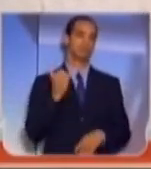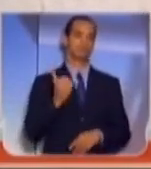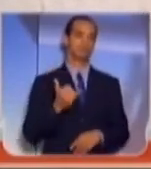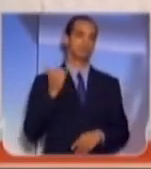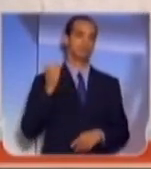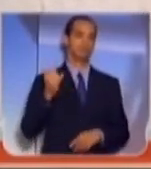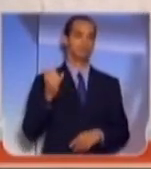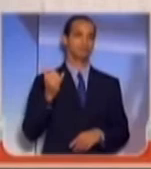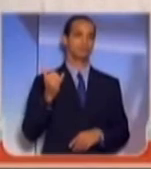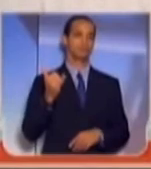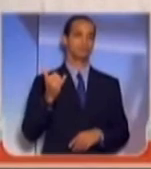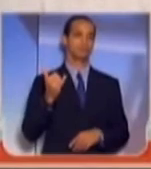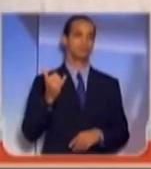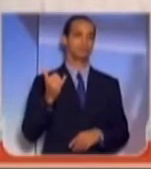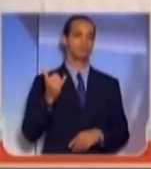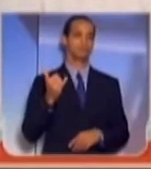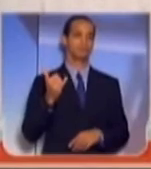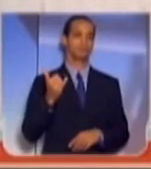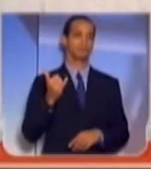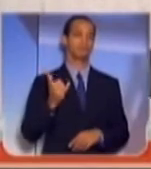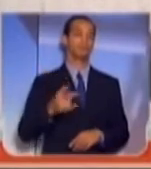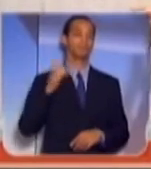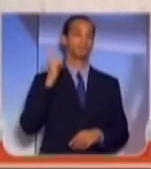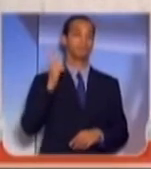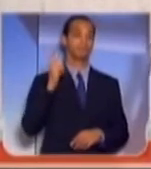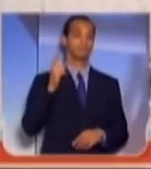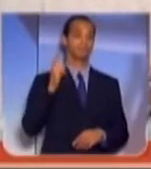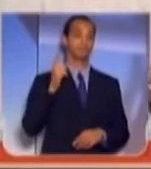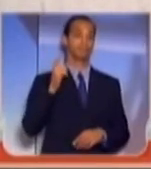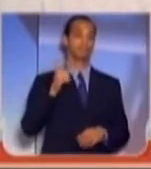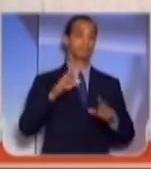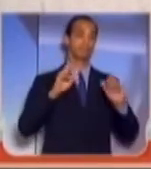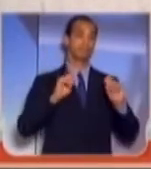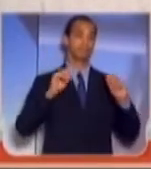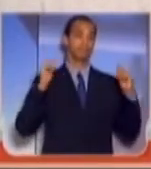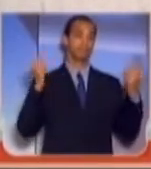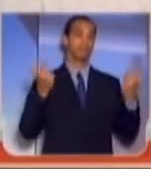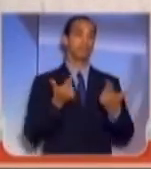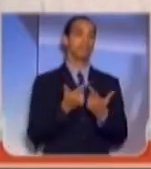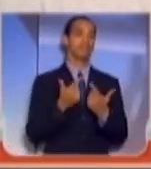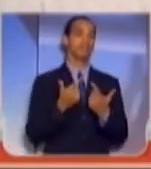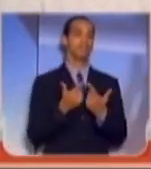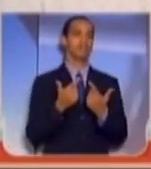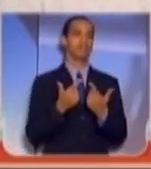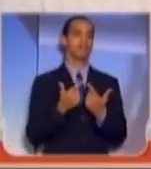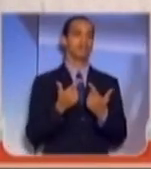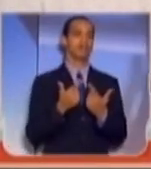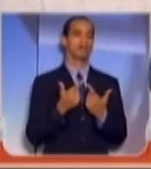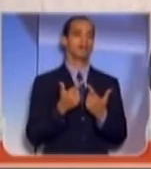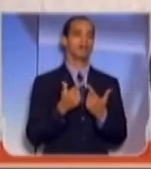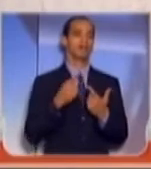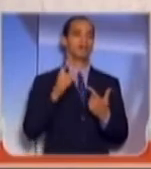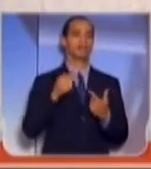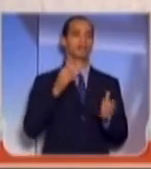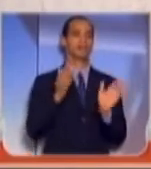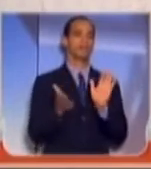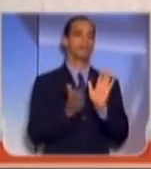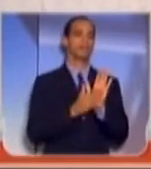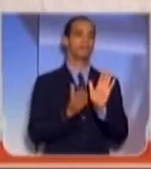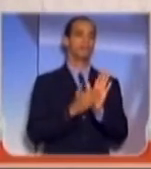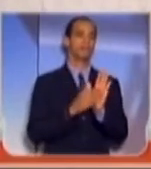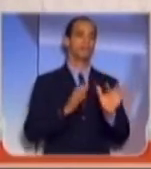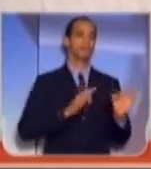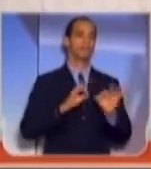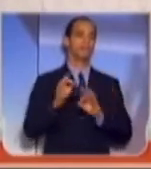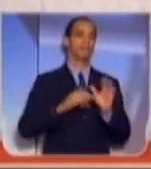urgência de extrema urgência para Assembleia Legislativa A Proposta o projeto